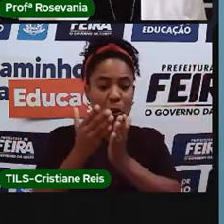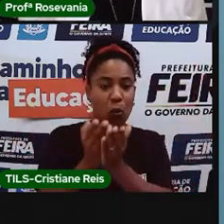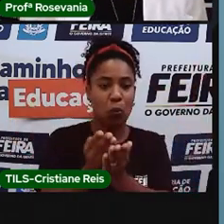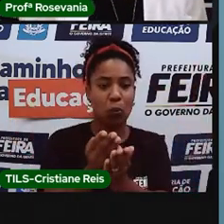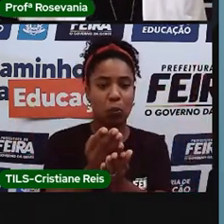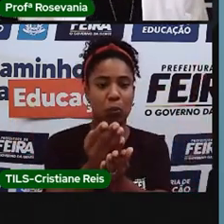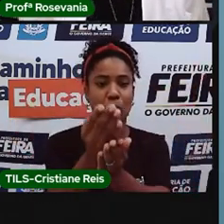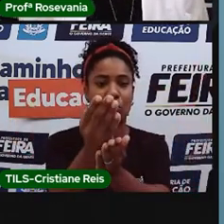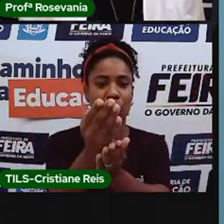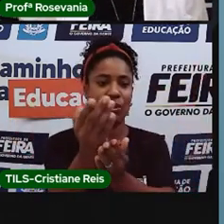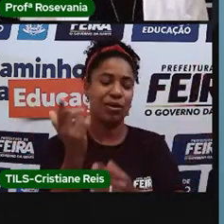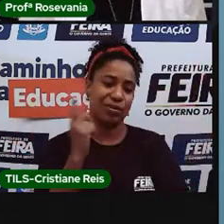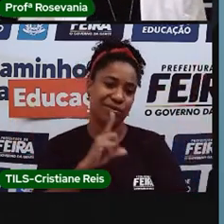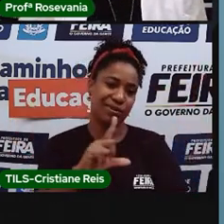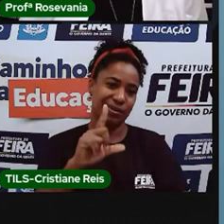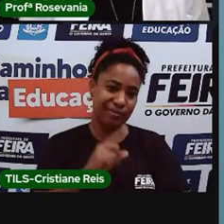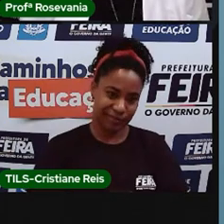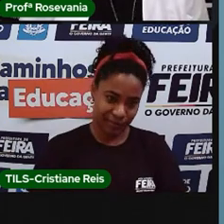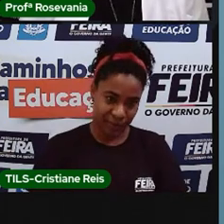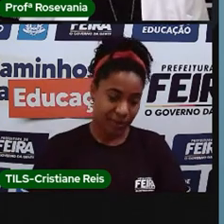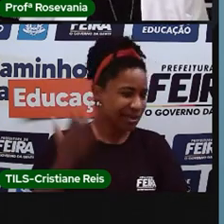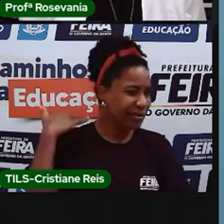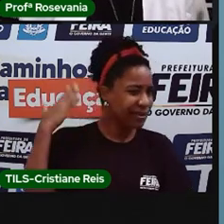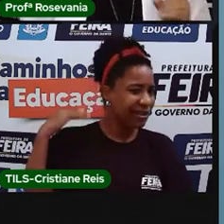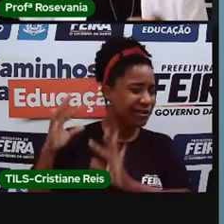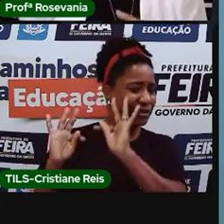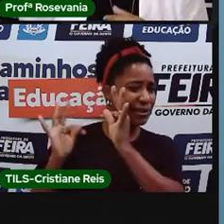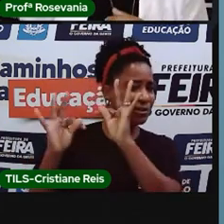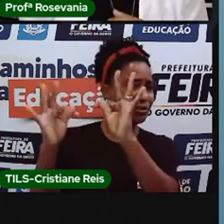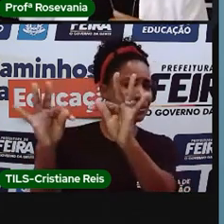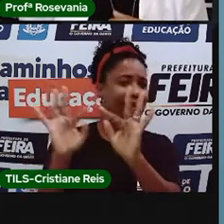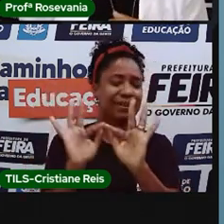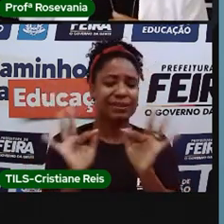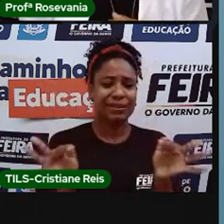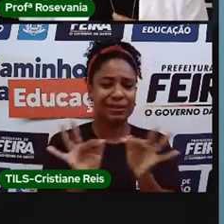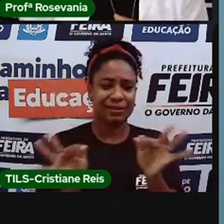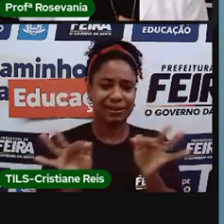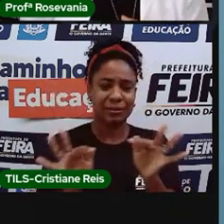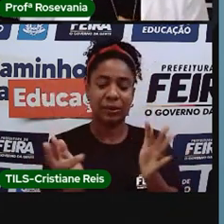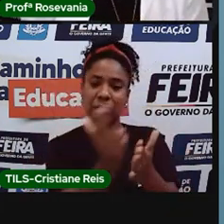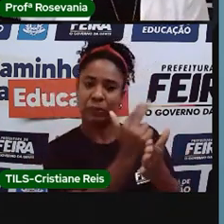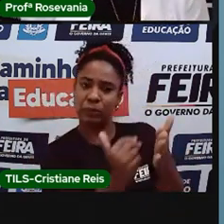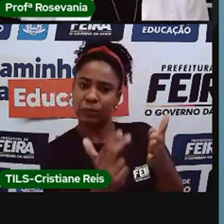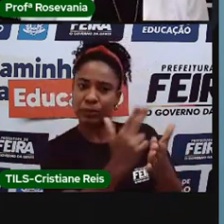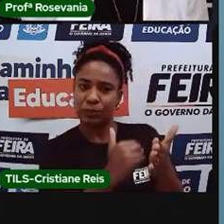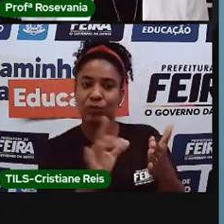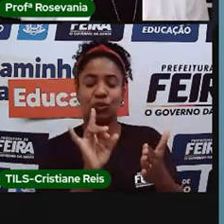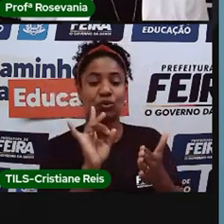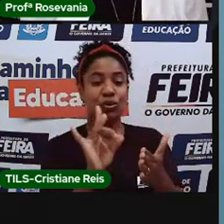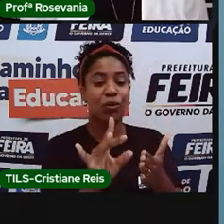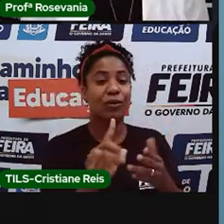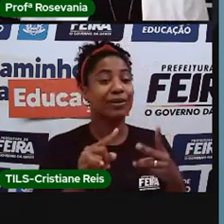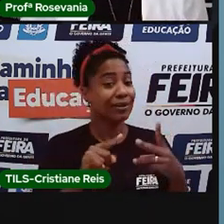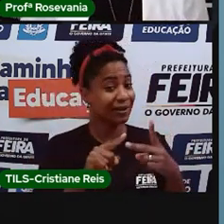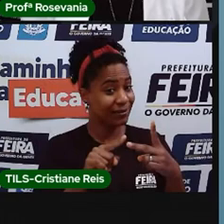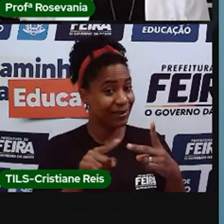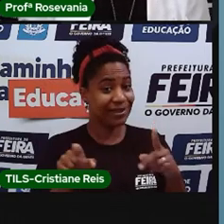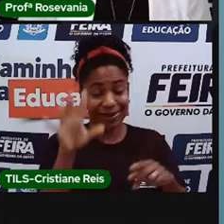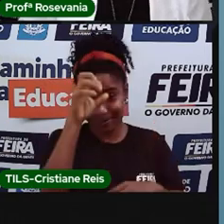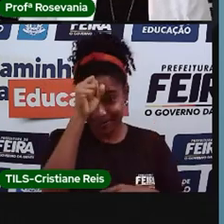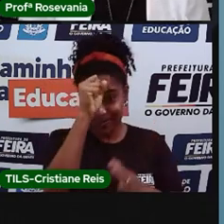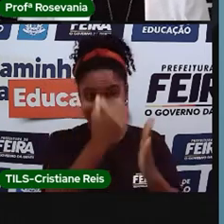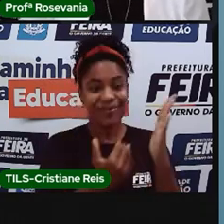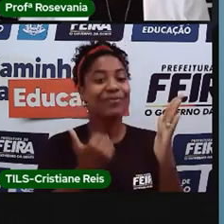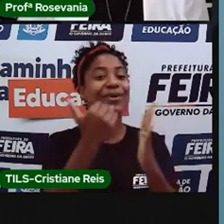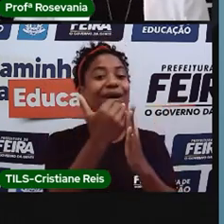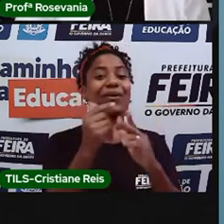um mapinha da época, porque não tinha essa tecnologia aí. Mas o que é que nós estudamos mais mesmo? Nós estudamos também